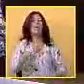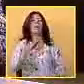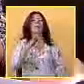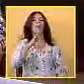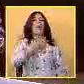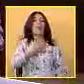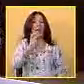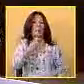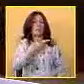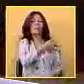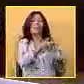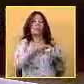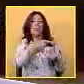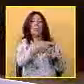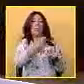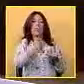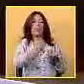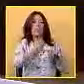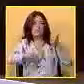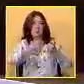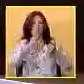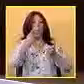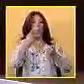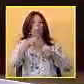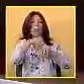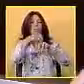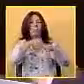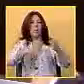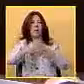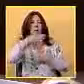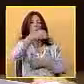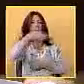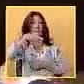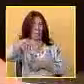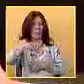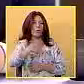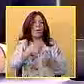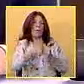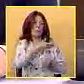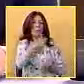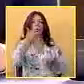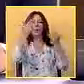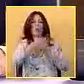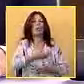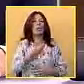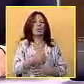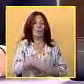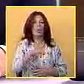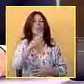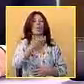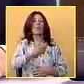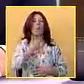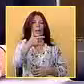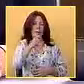Frederico Duarte Carvalho, cabeça de lista ao Parlamento Europeu pelo Partido Popular Monárquico, está aqui comigo. Boa noite, doutor Frederico